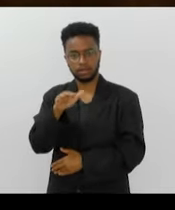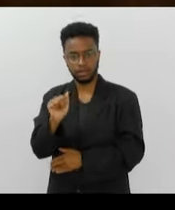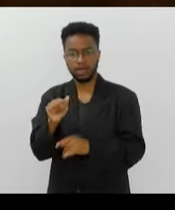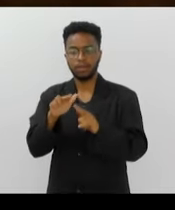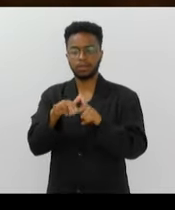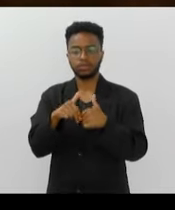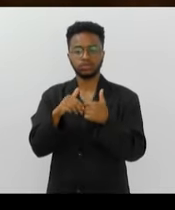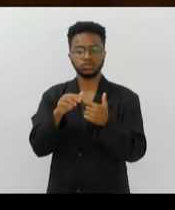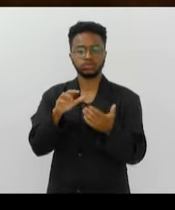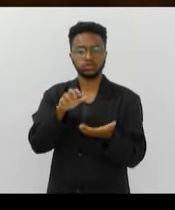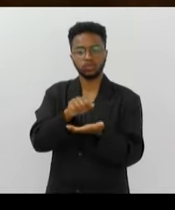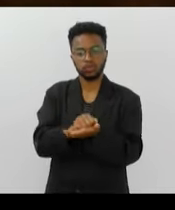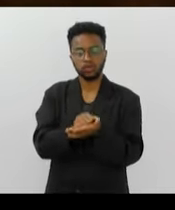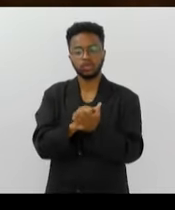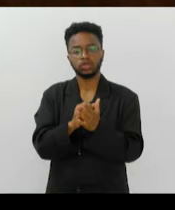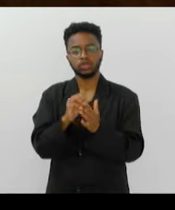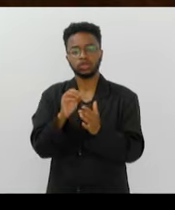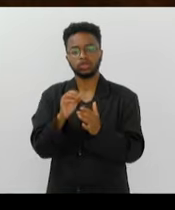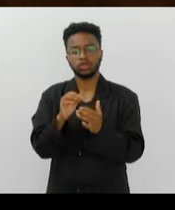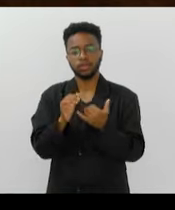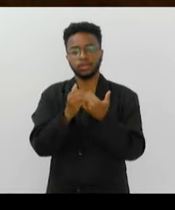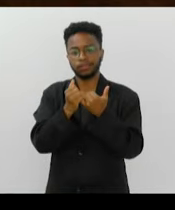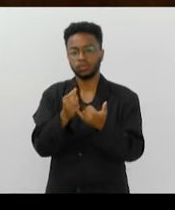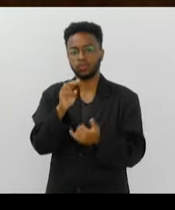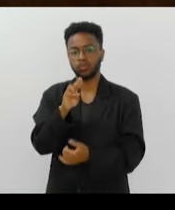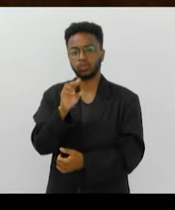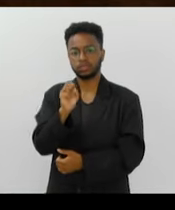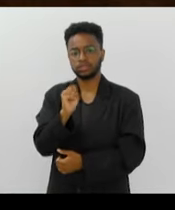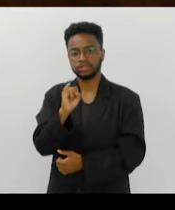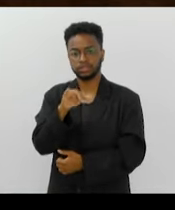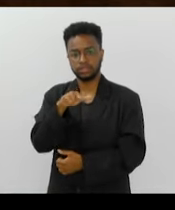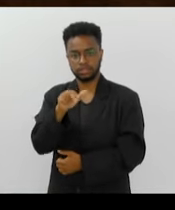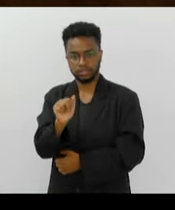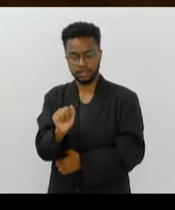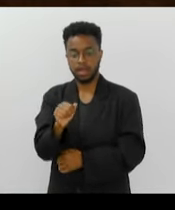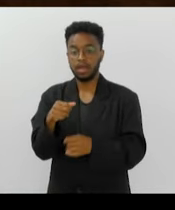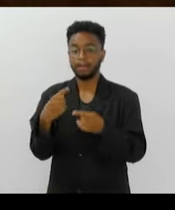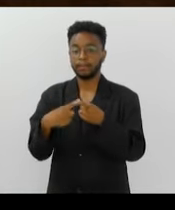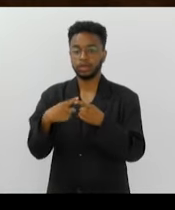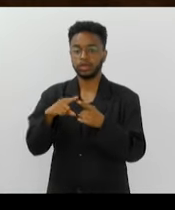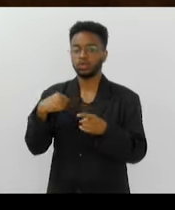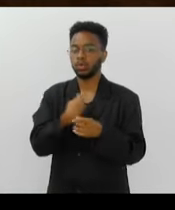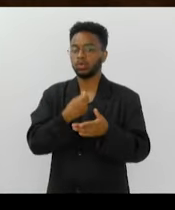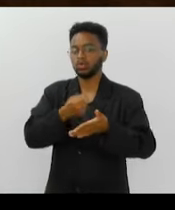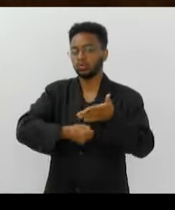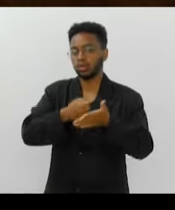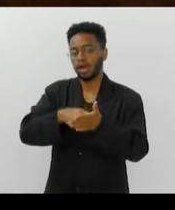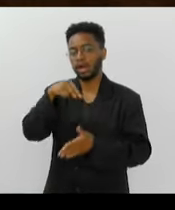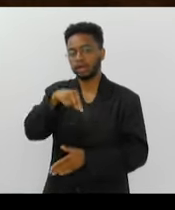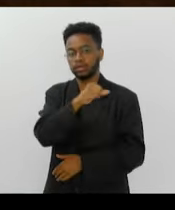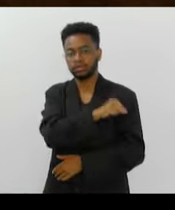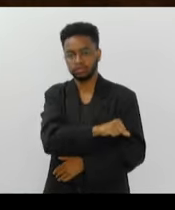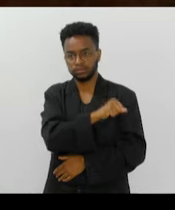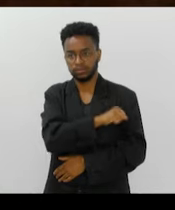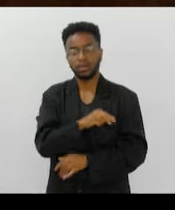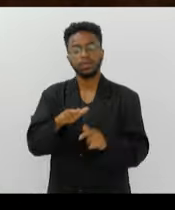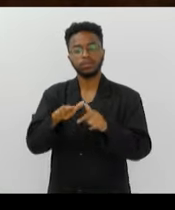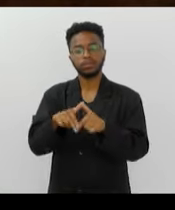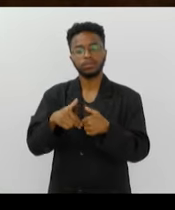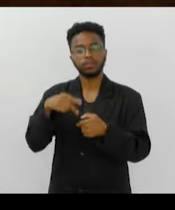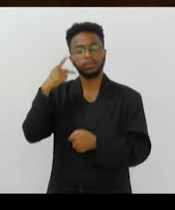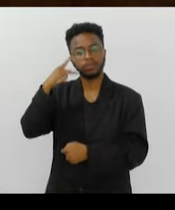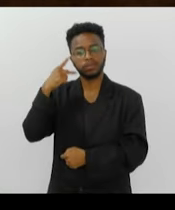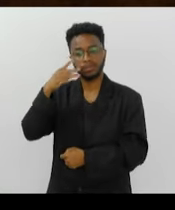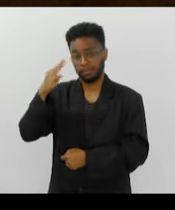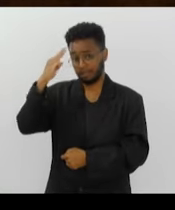tombamento da Usina cambaíba a gente tem lutado aqui no estado do Rio de Janeiro há muito tempo por políticas de memória verdade de